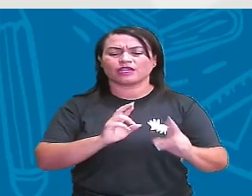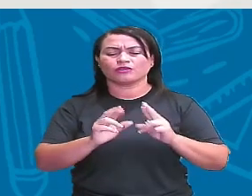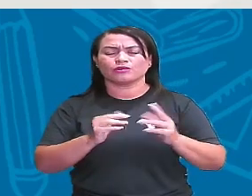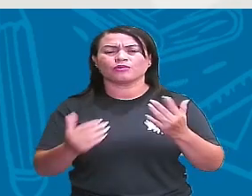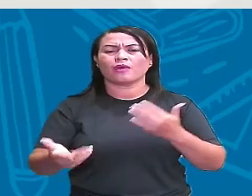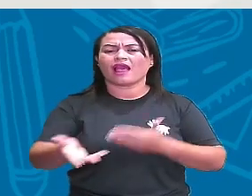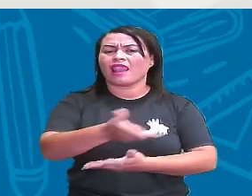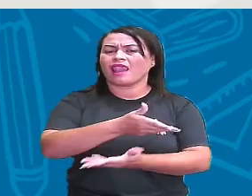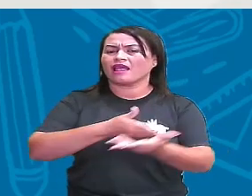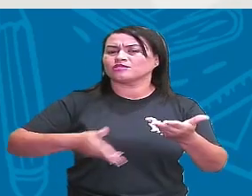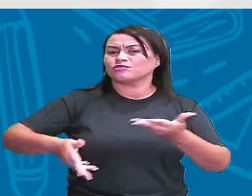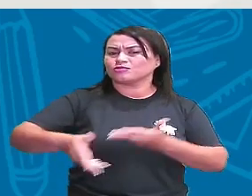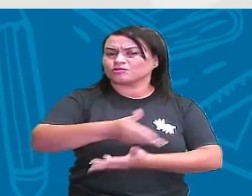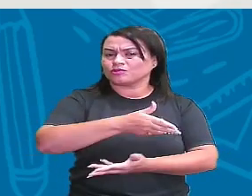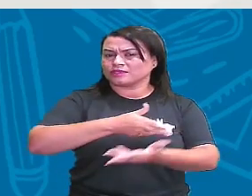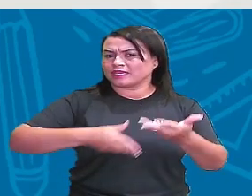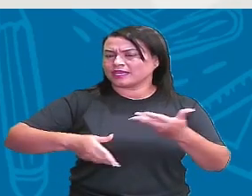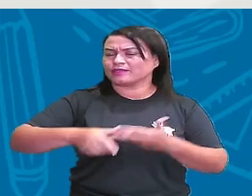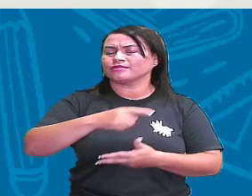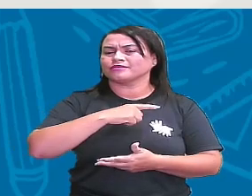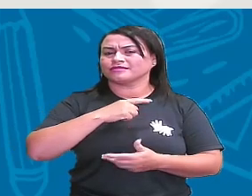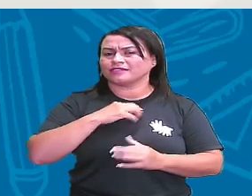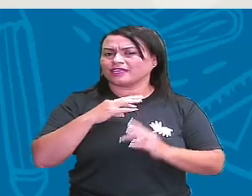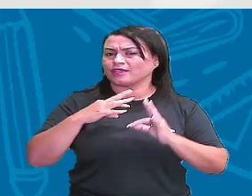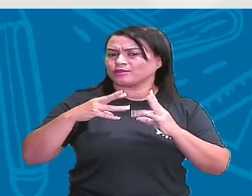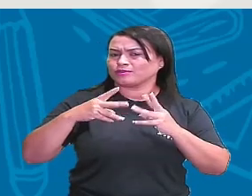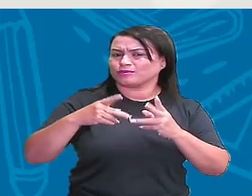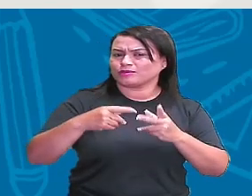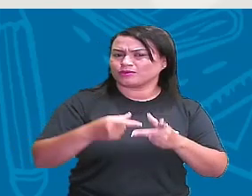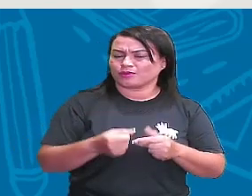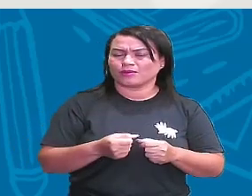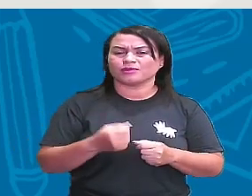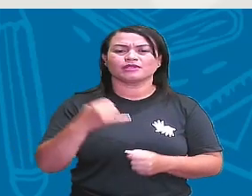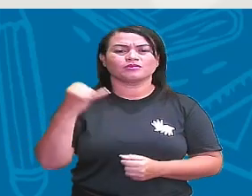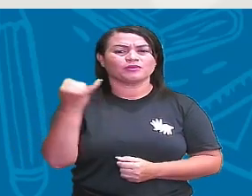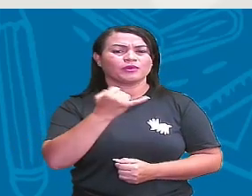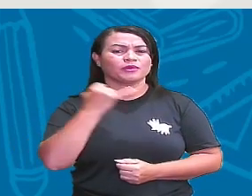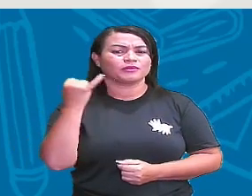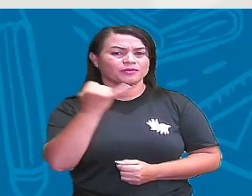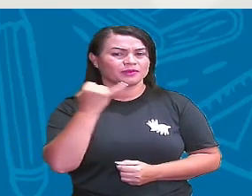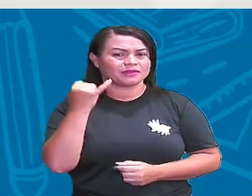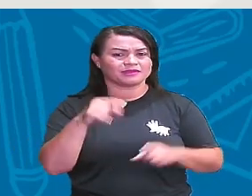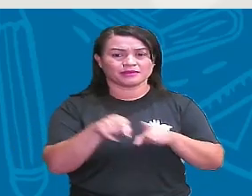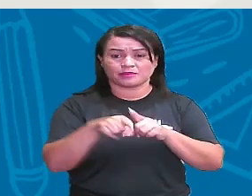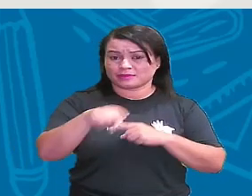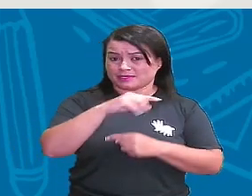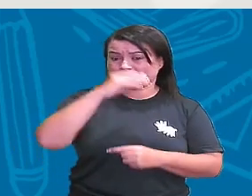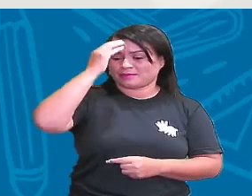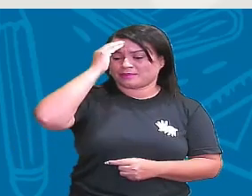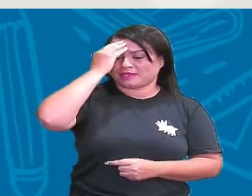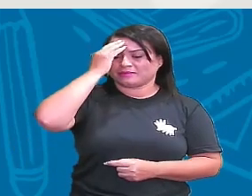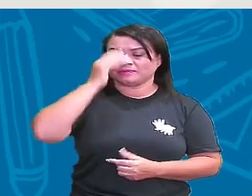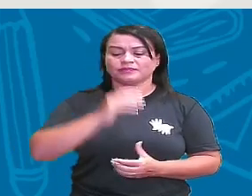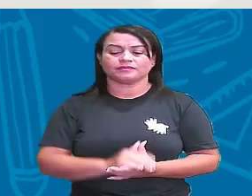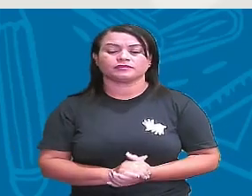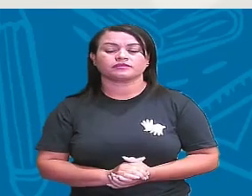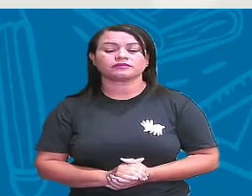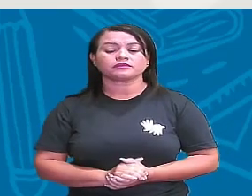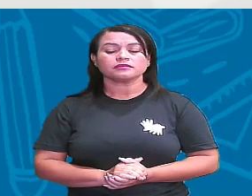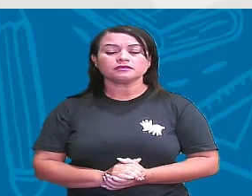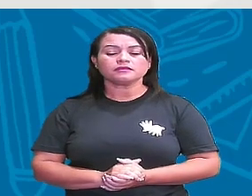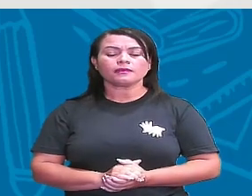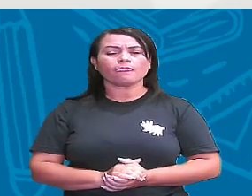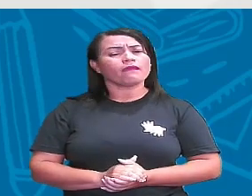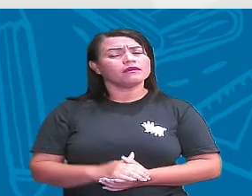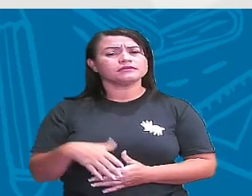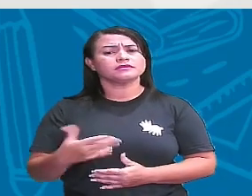relacionadas, né? Todas elas têm uma relação aí muito importante, que é importante vocês saberem. Então vamos lá.